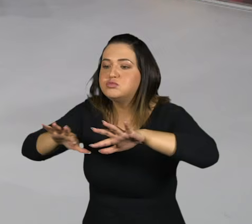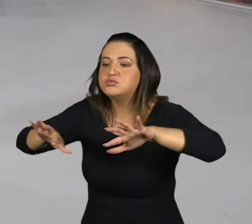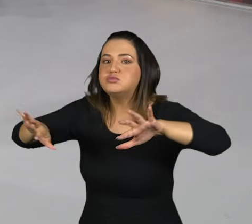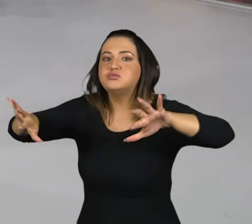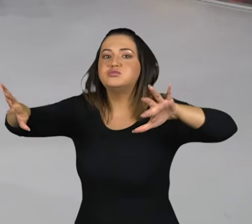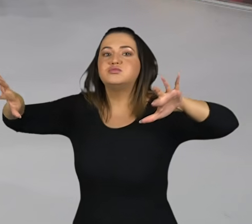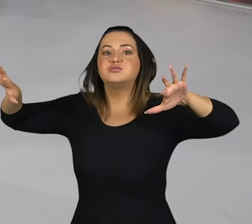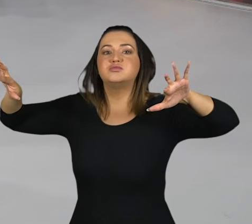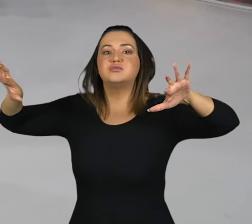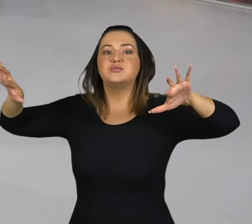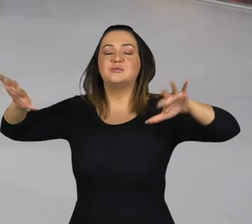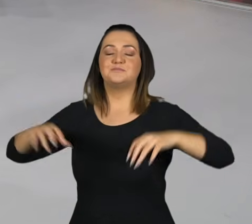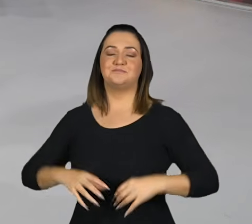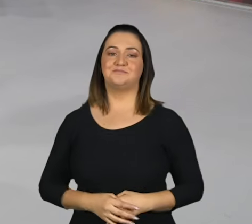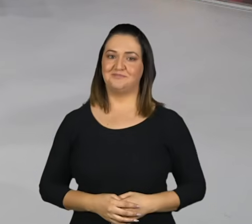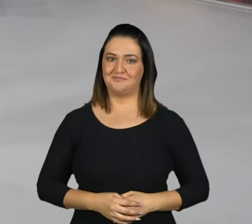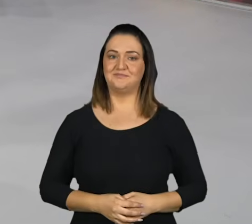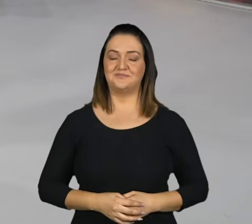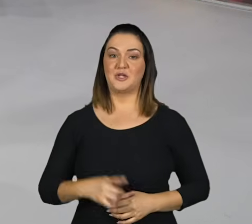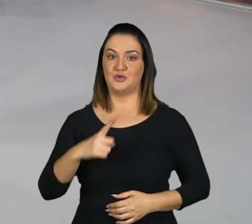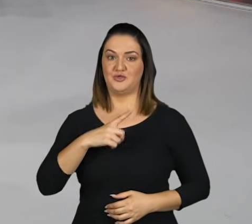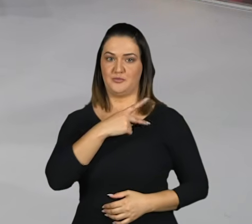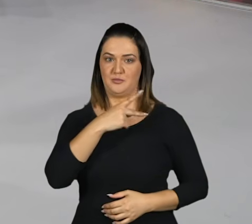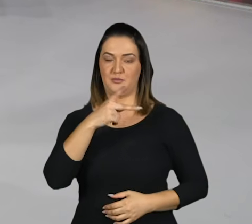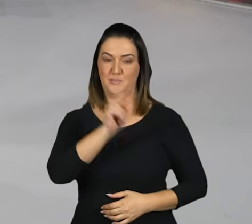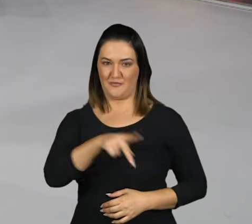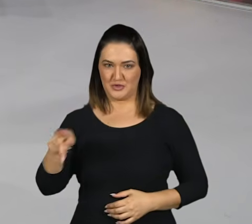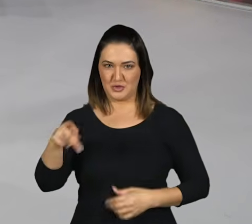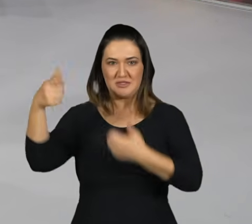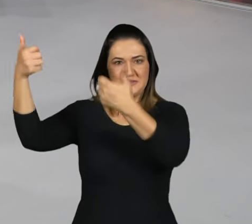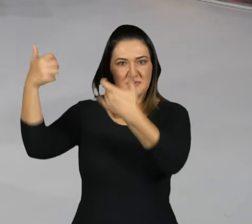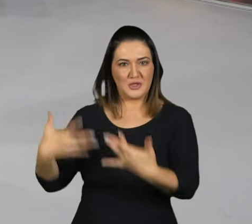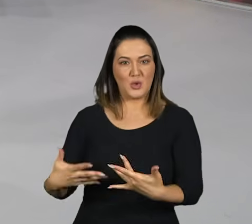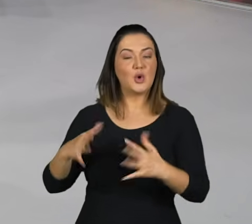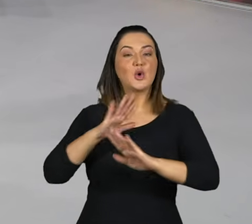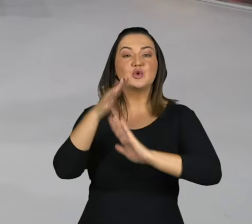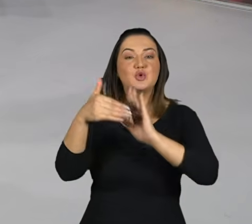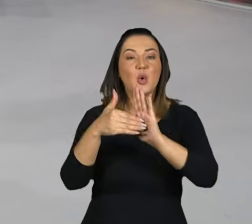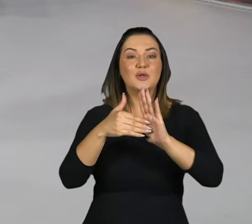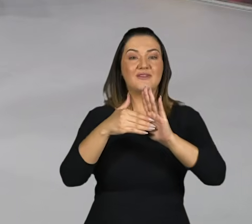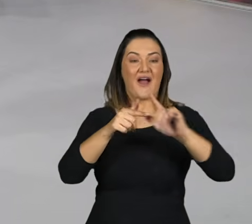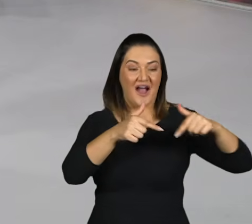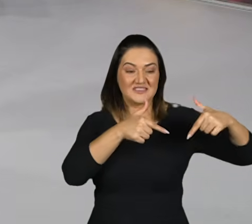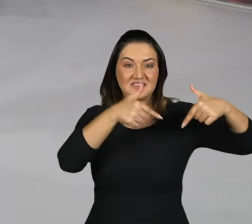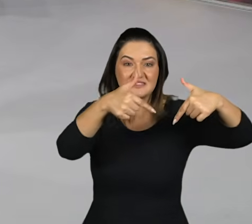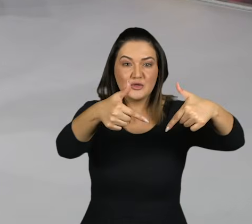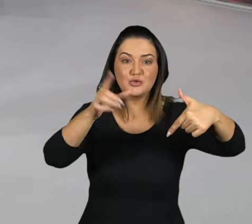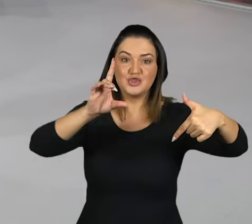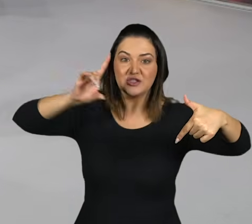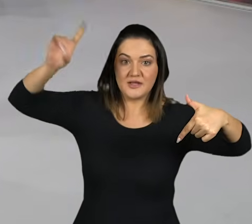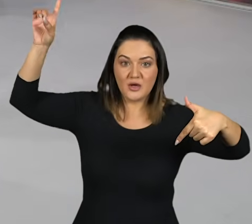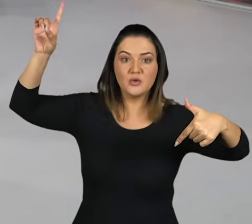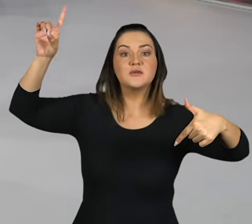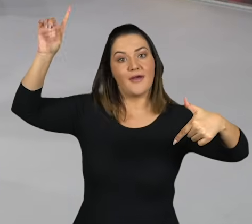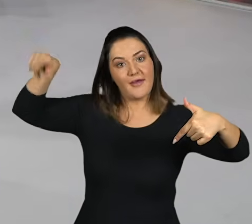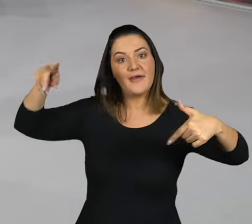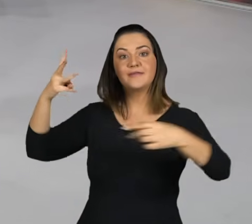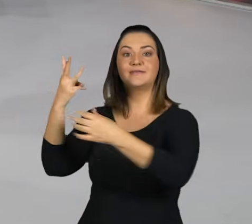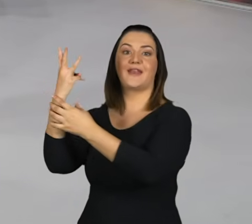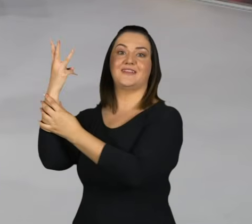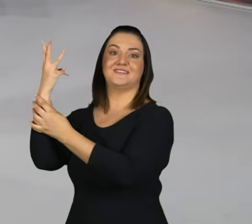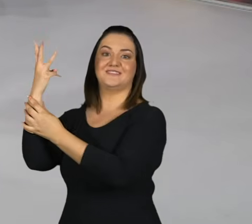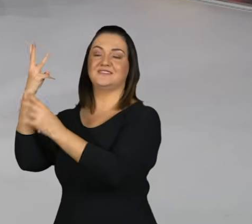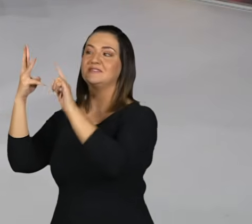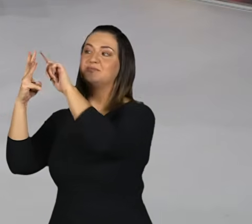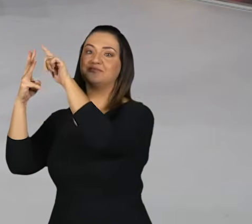seguinte: toda obra, toda ação de Deus é trinitariana. Repito, toda ação de Deus é